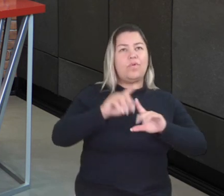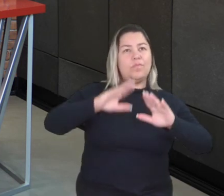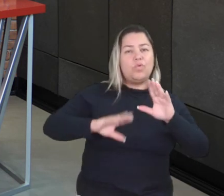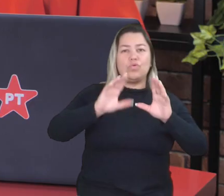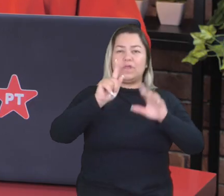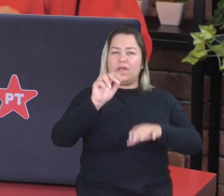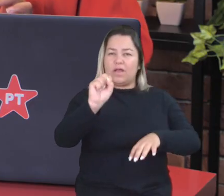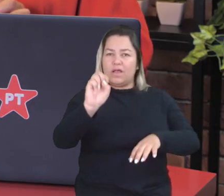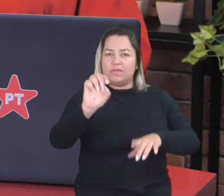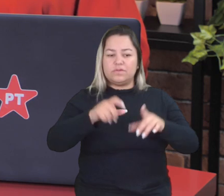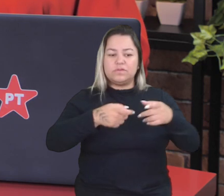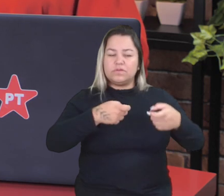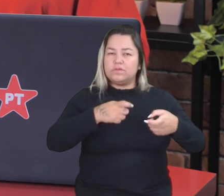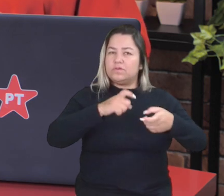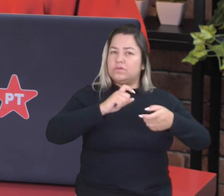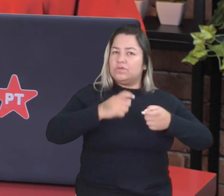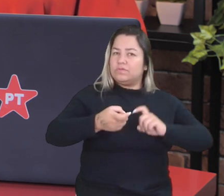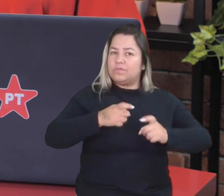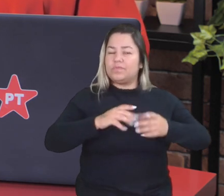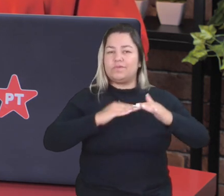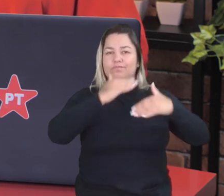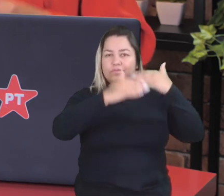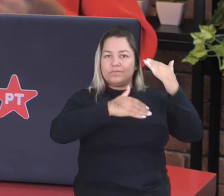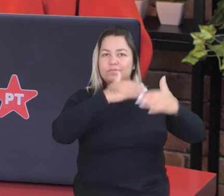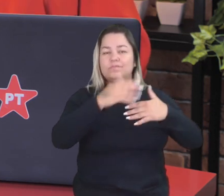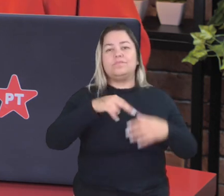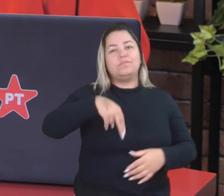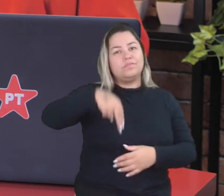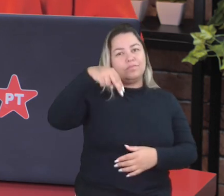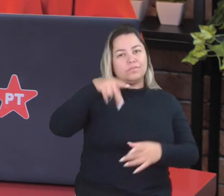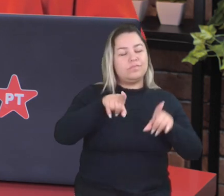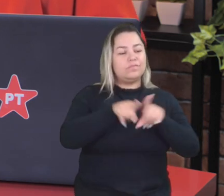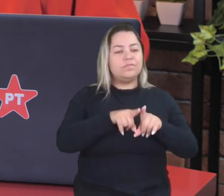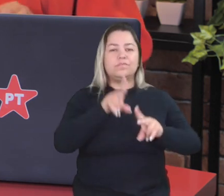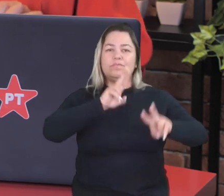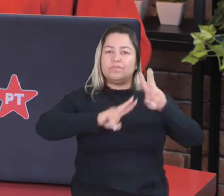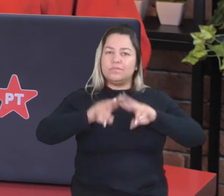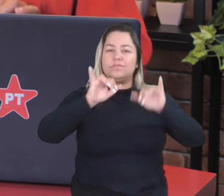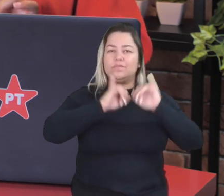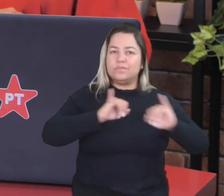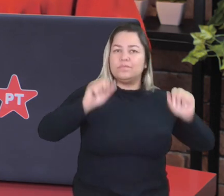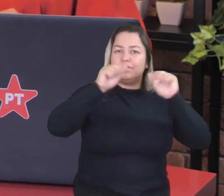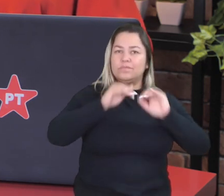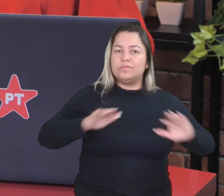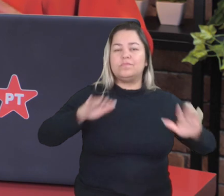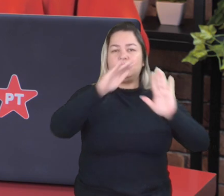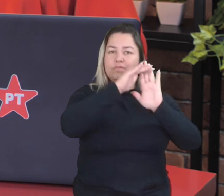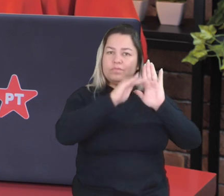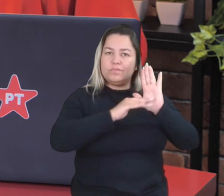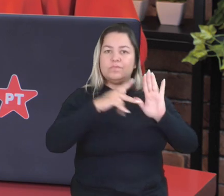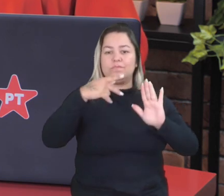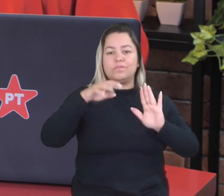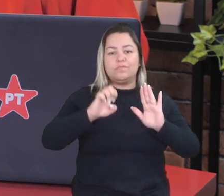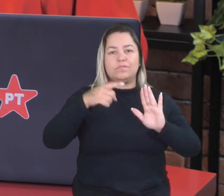Emissão de Carbono e da aprovação do Regulamento do Fundo de Desenvolvimento do Nordeste. Ele ainda acompanhou o anúncio da